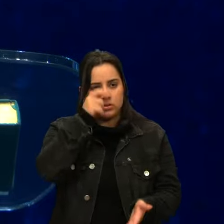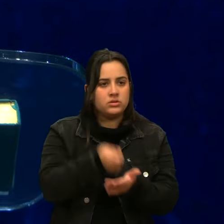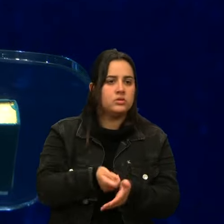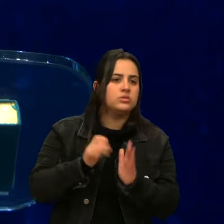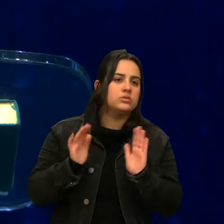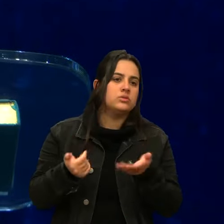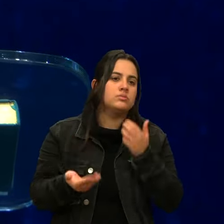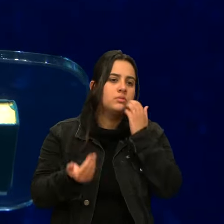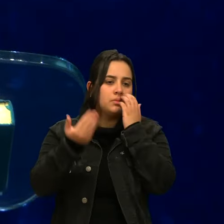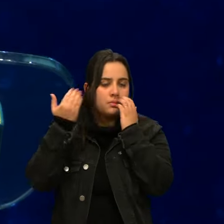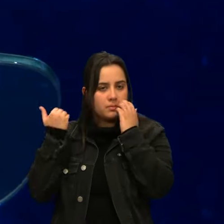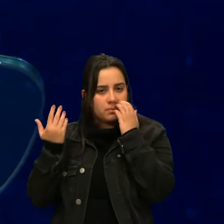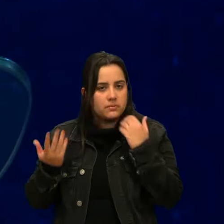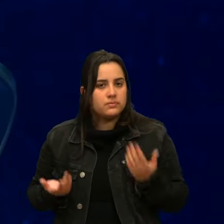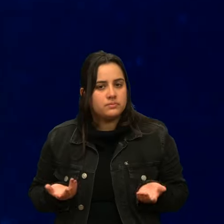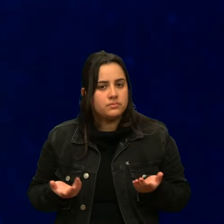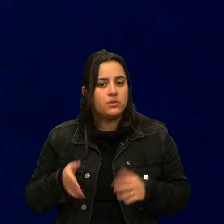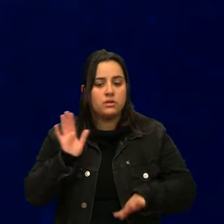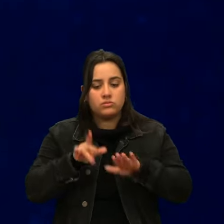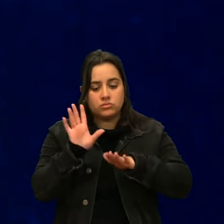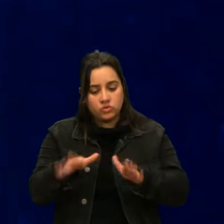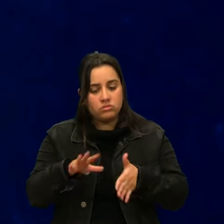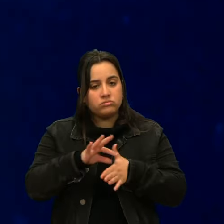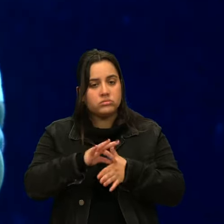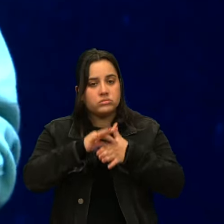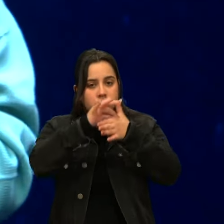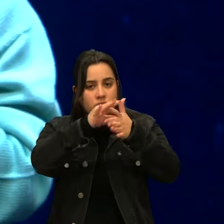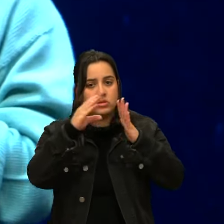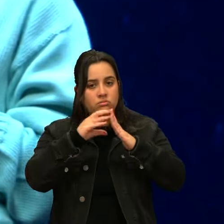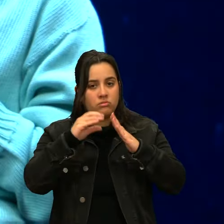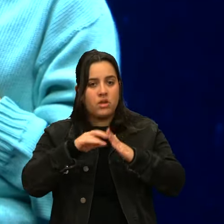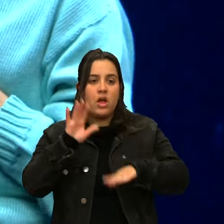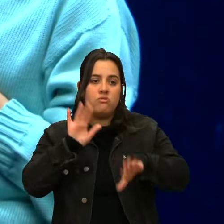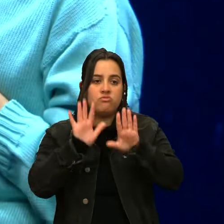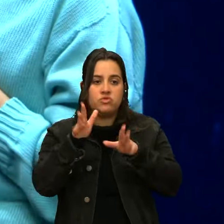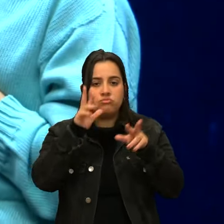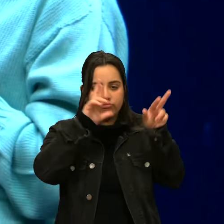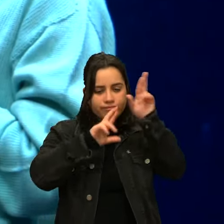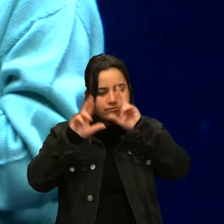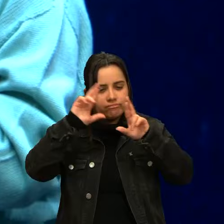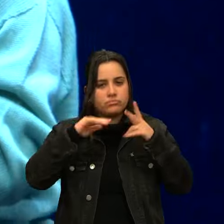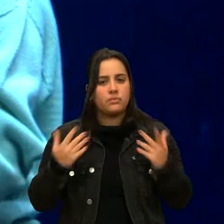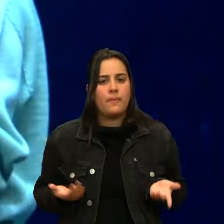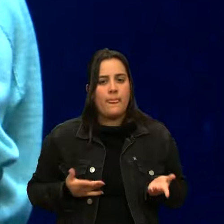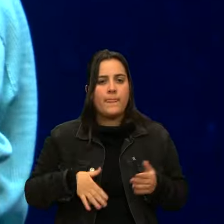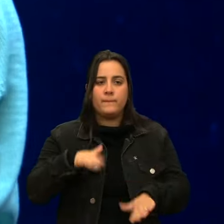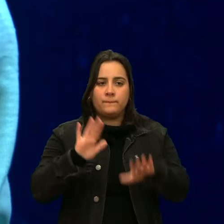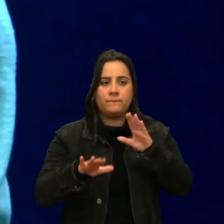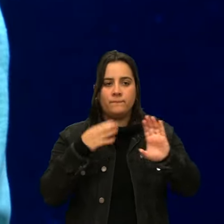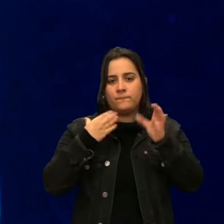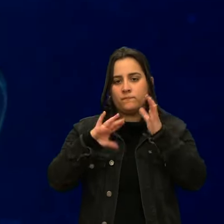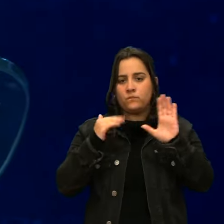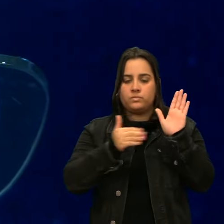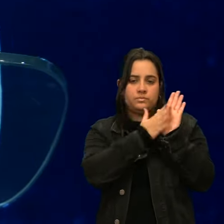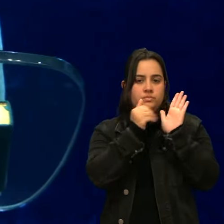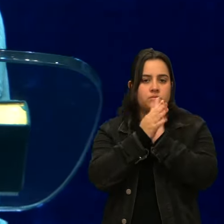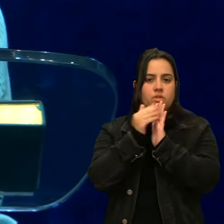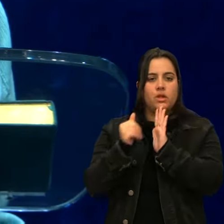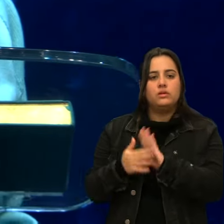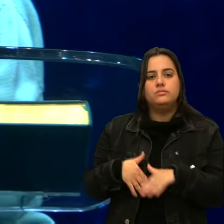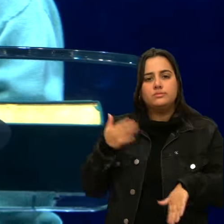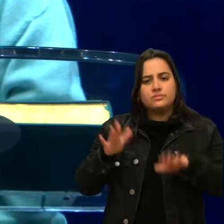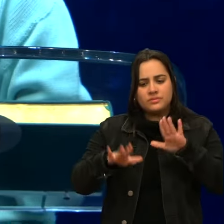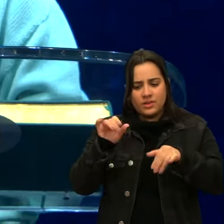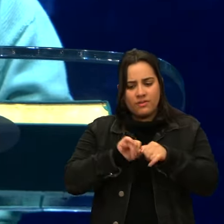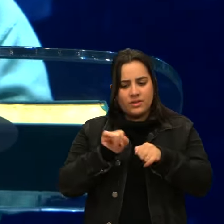muito tempo. Talvez você já lidere célula, talvez você seja supervisor, talvez você cante no louvor, você está fazendo